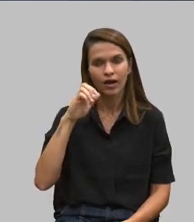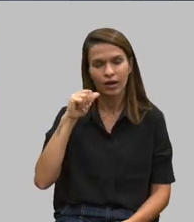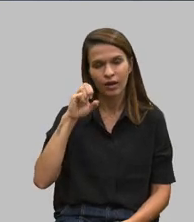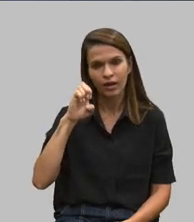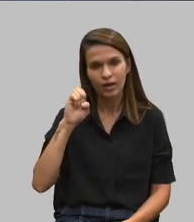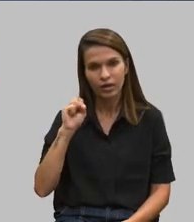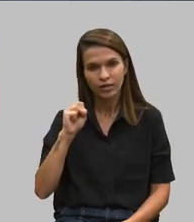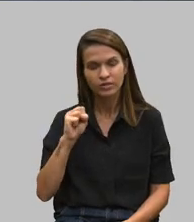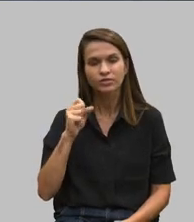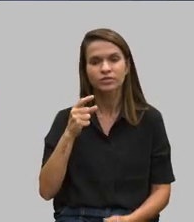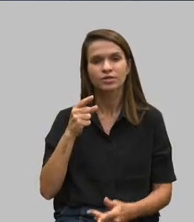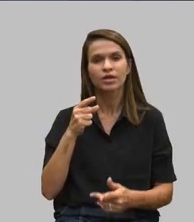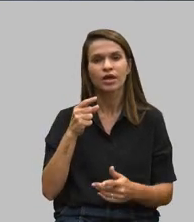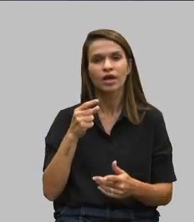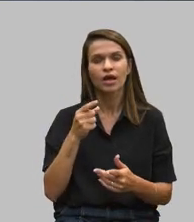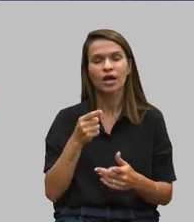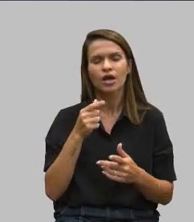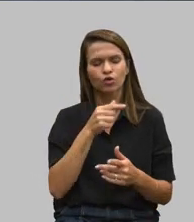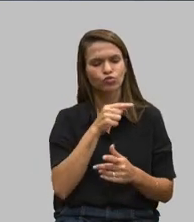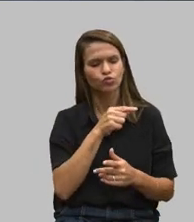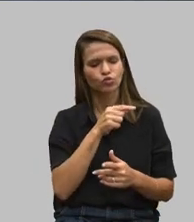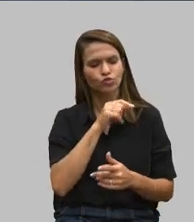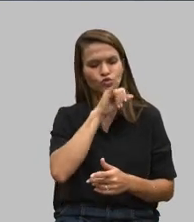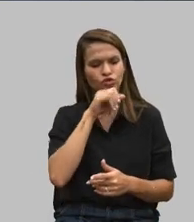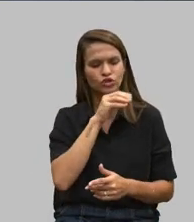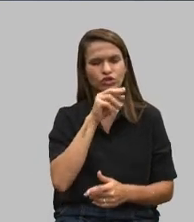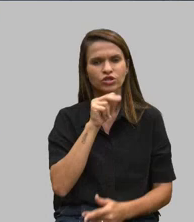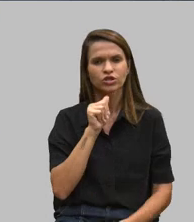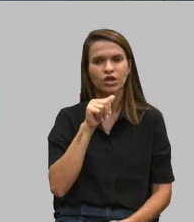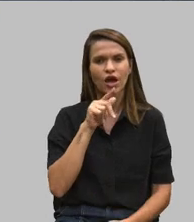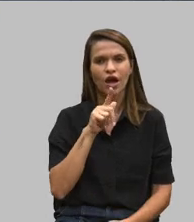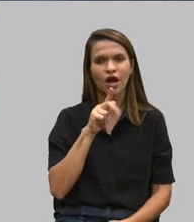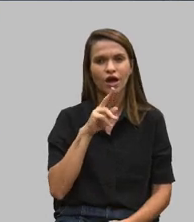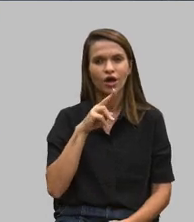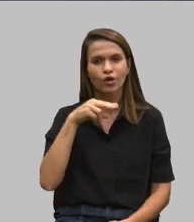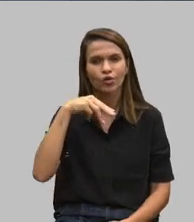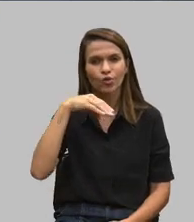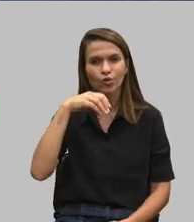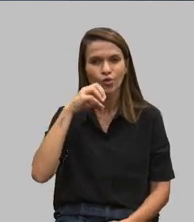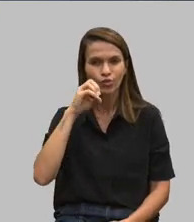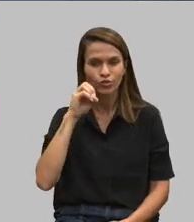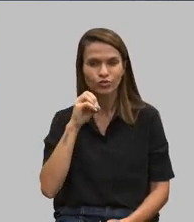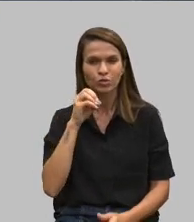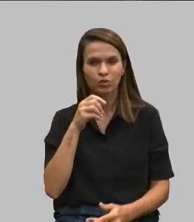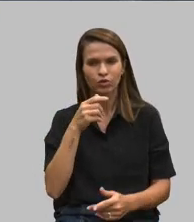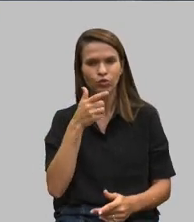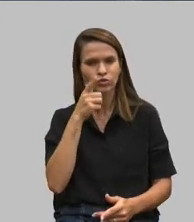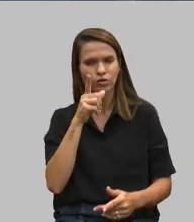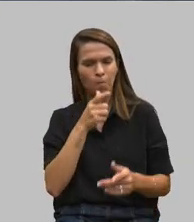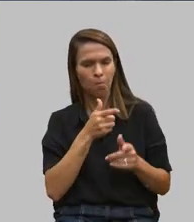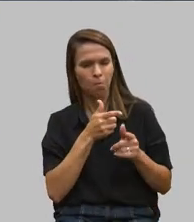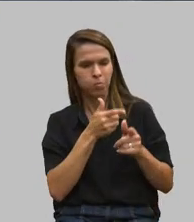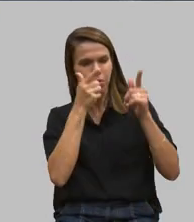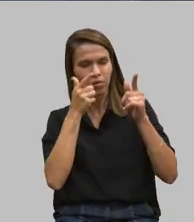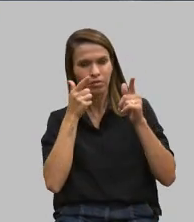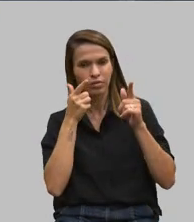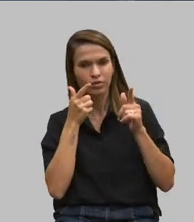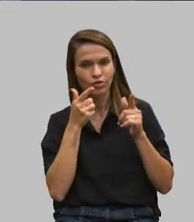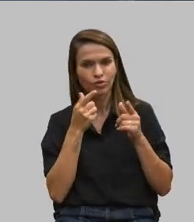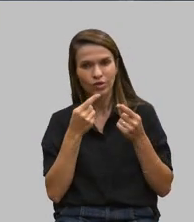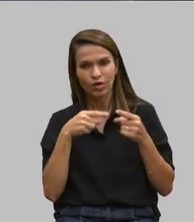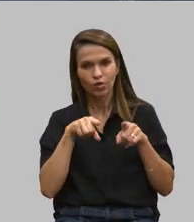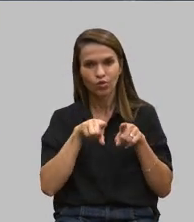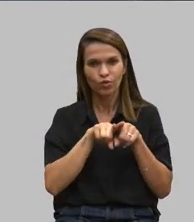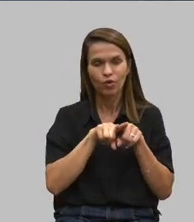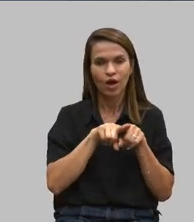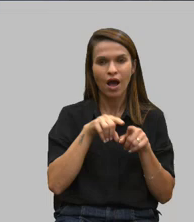jagunço matador que sempre conseguia dar um tiro entre as sobrancelhas das pessoas ele estava ao lado de diadorim na